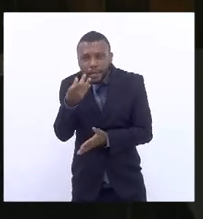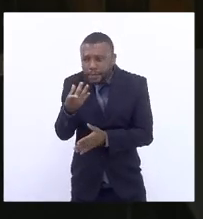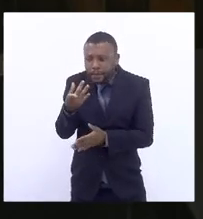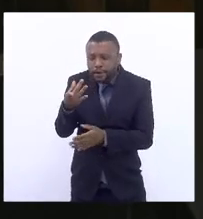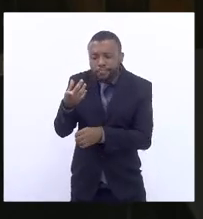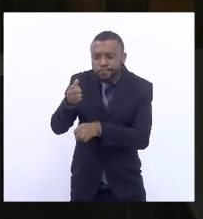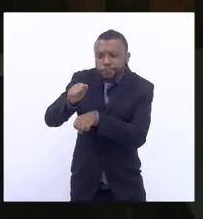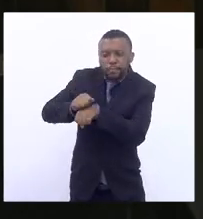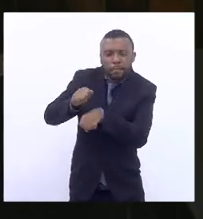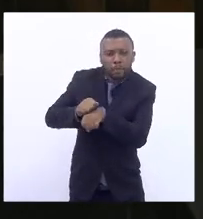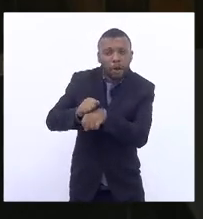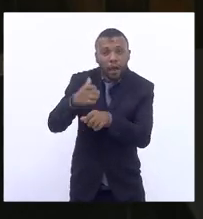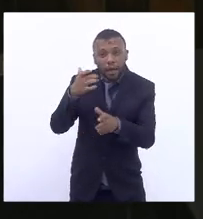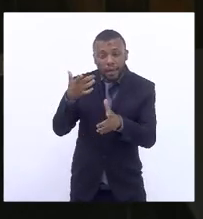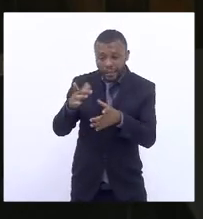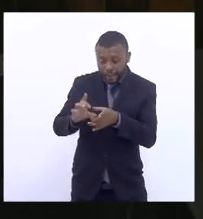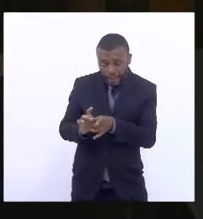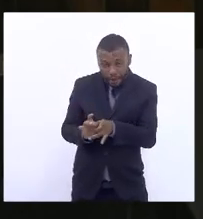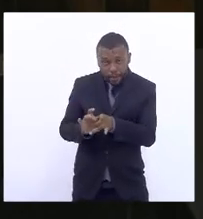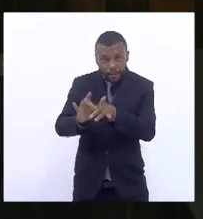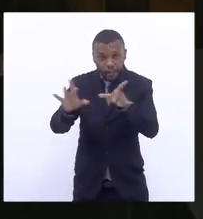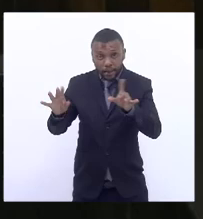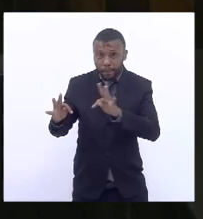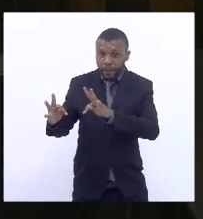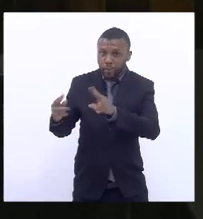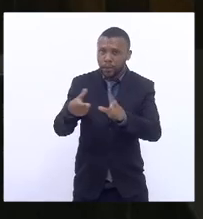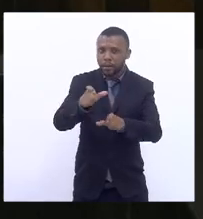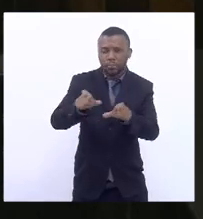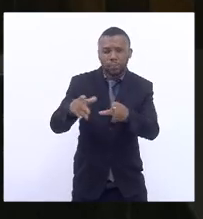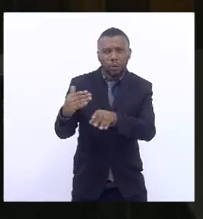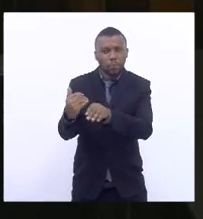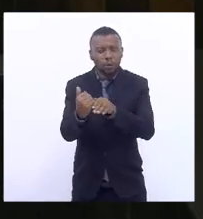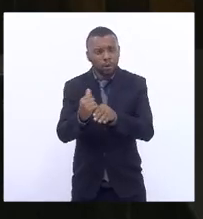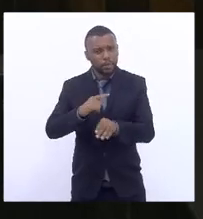pessoas? Não. E também